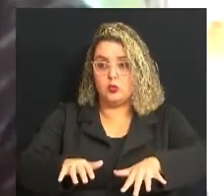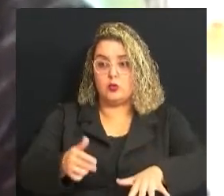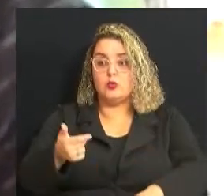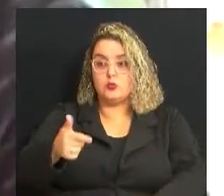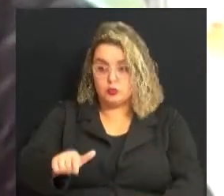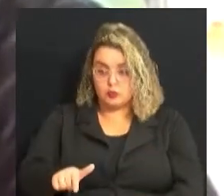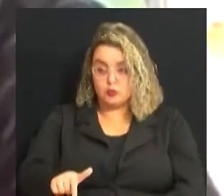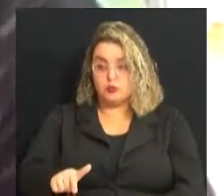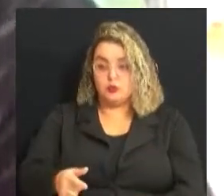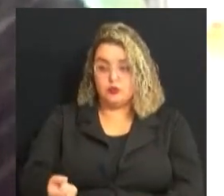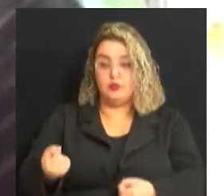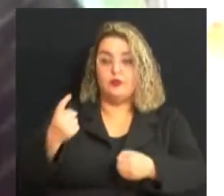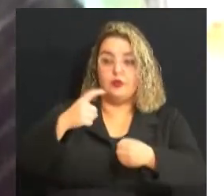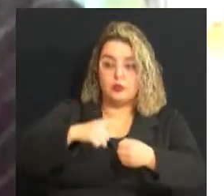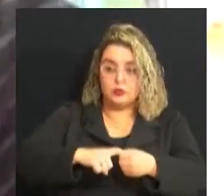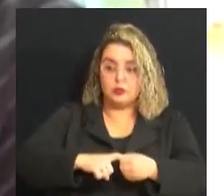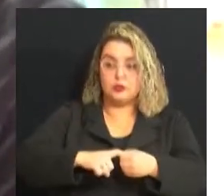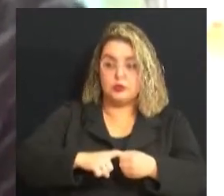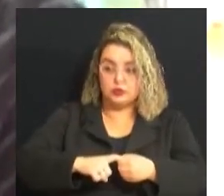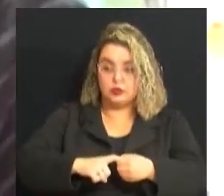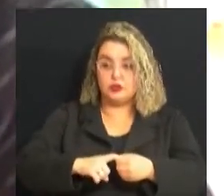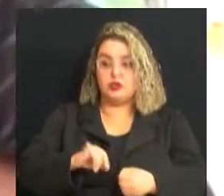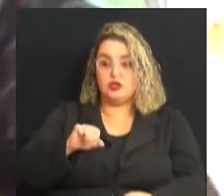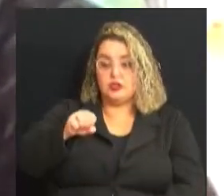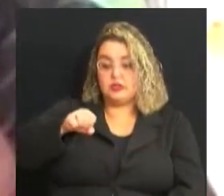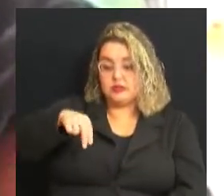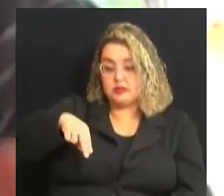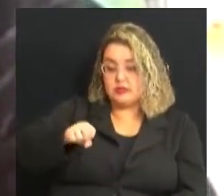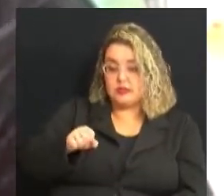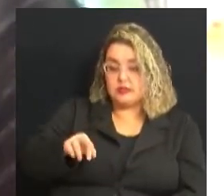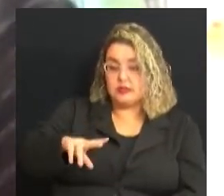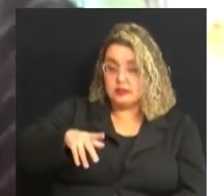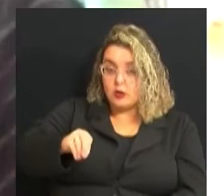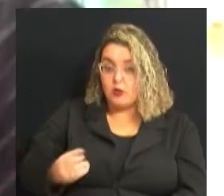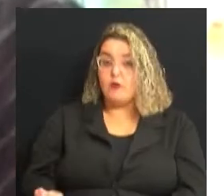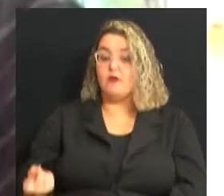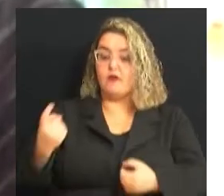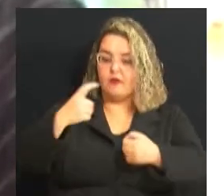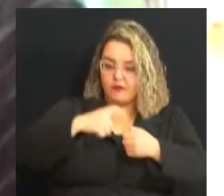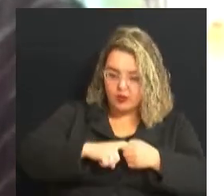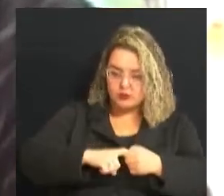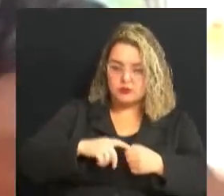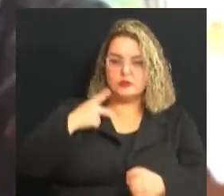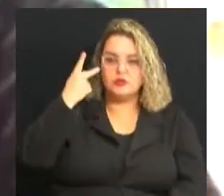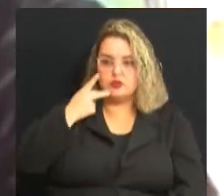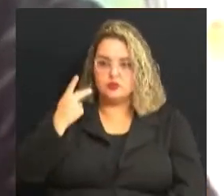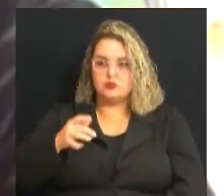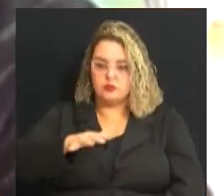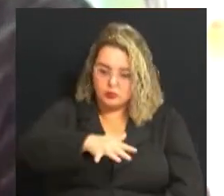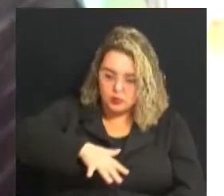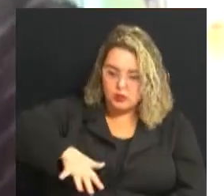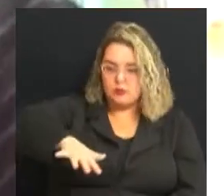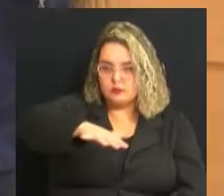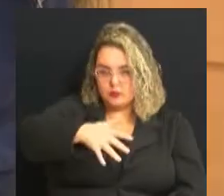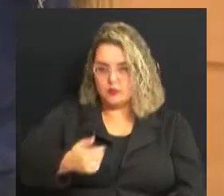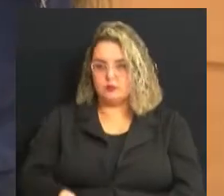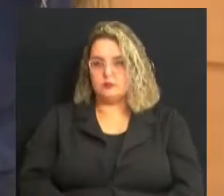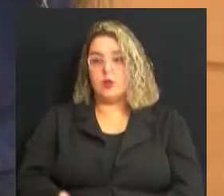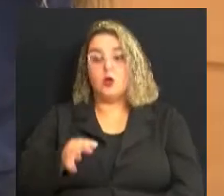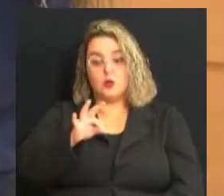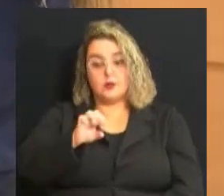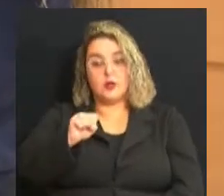mais uma vez de retomada de inserção e de repolitização principalmente este público